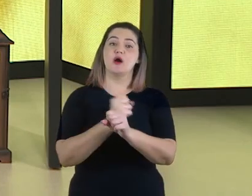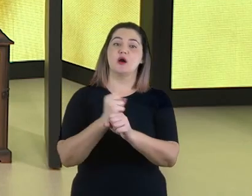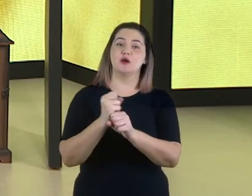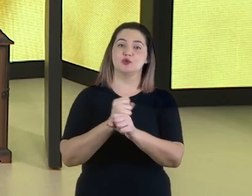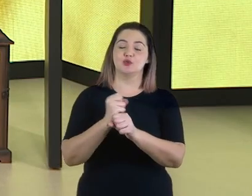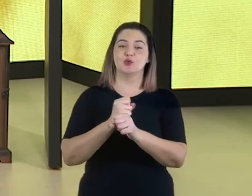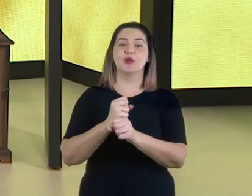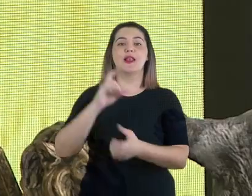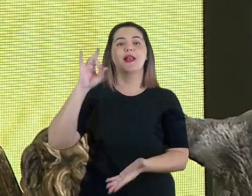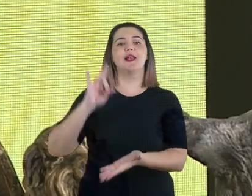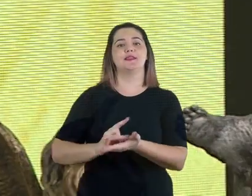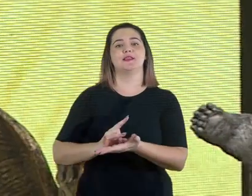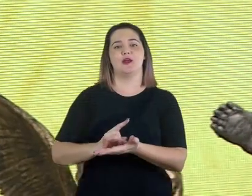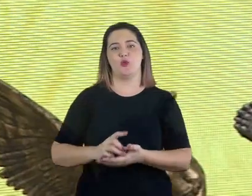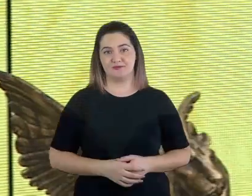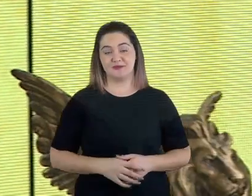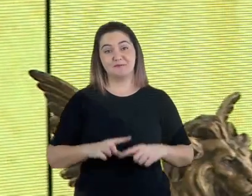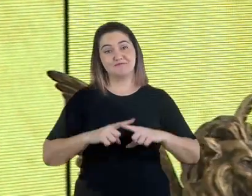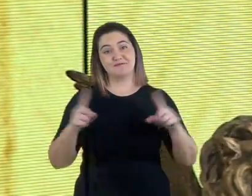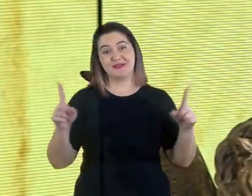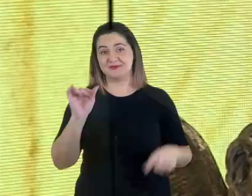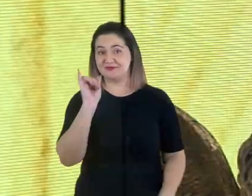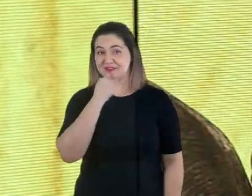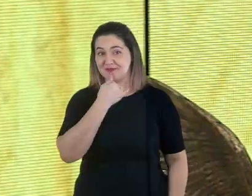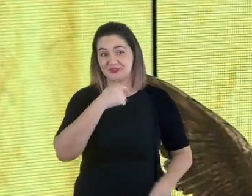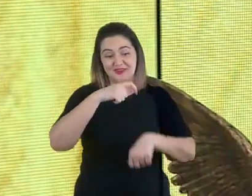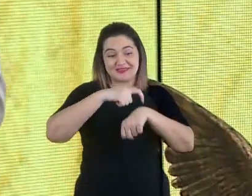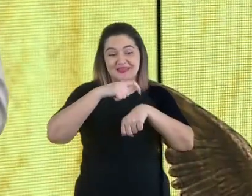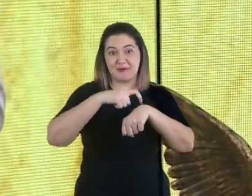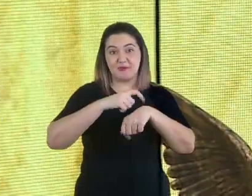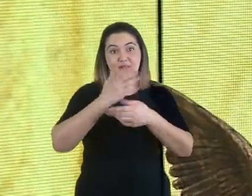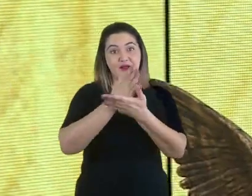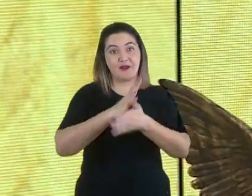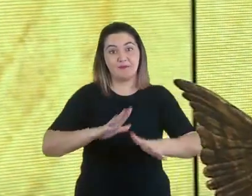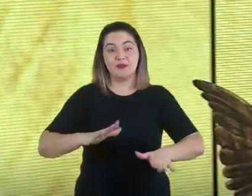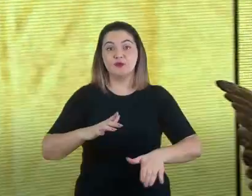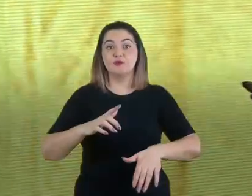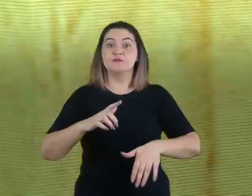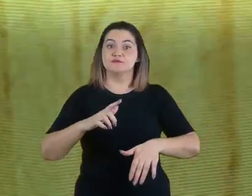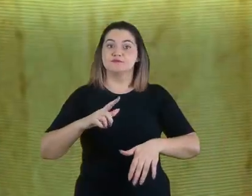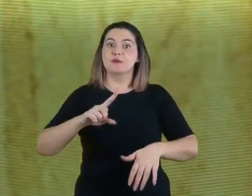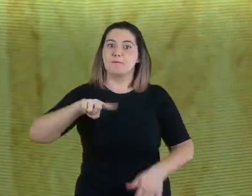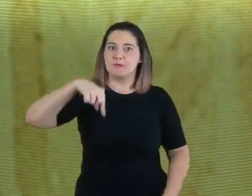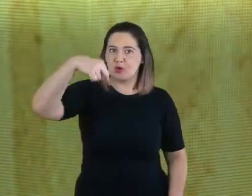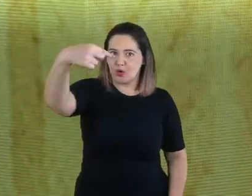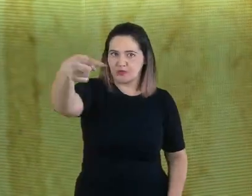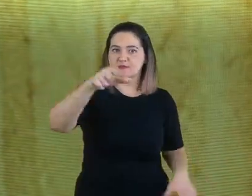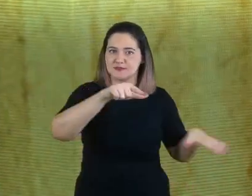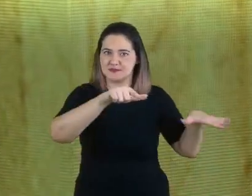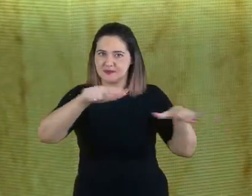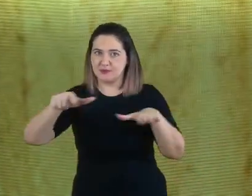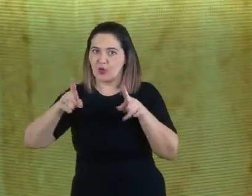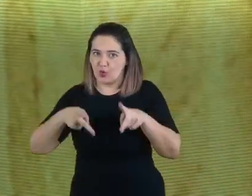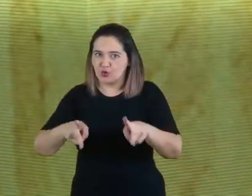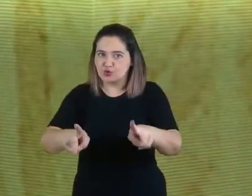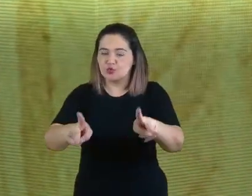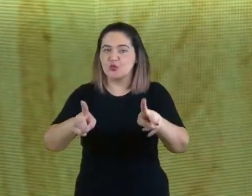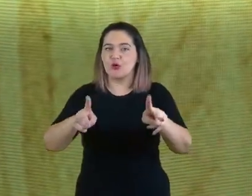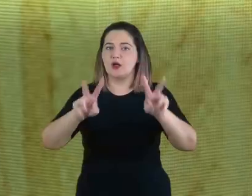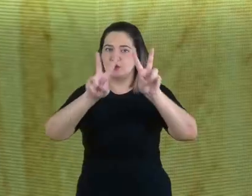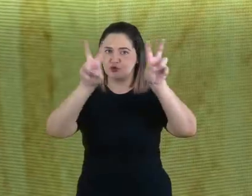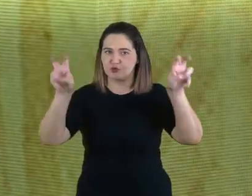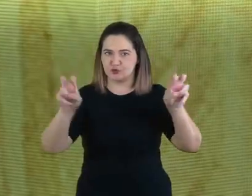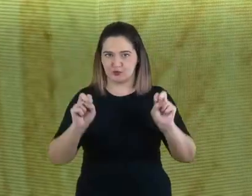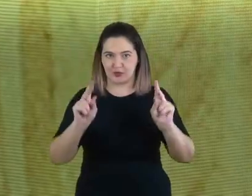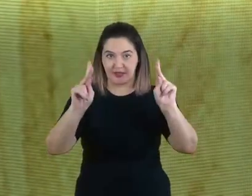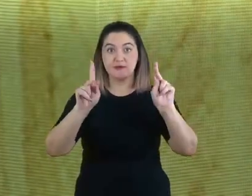Daniel. Mas o tempo está acabando, o programa vai ficando por aqui e na semana que vem nós continuaremos com esse assunto, tá bom? Então